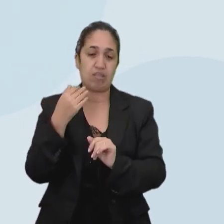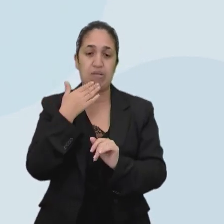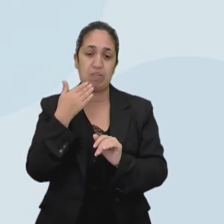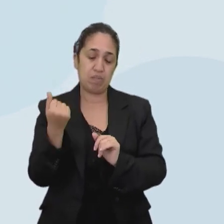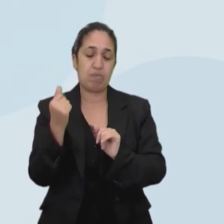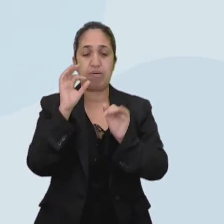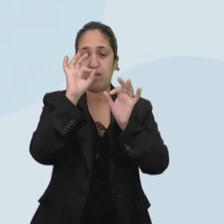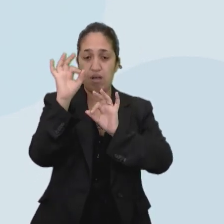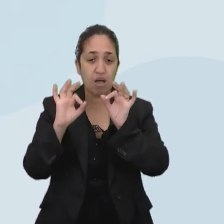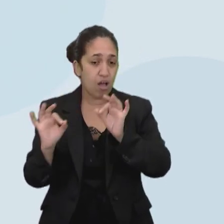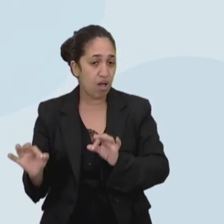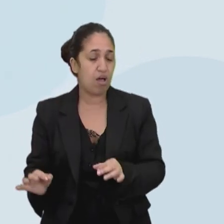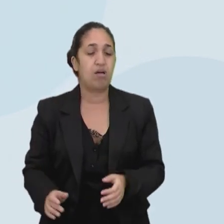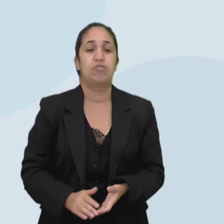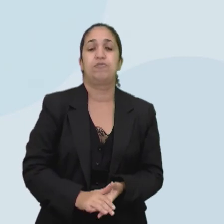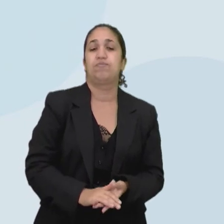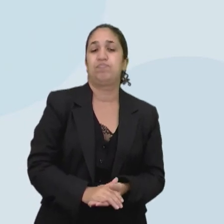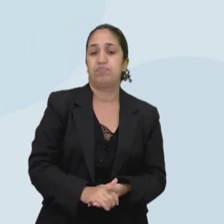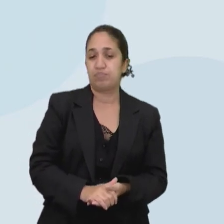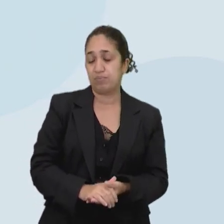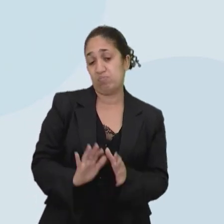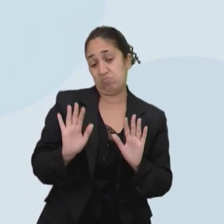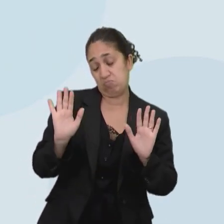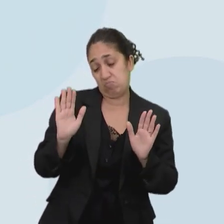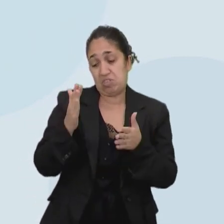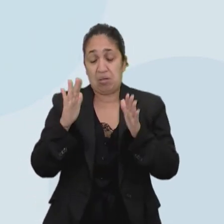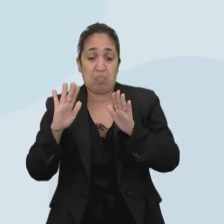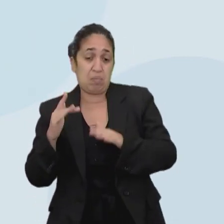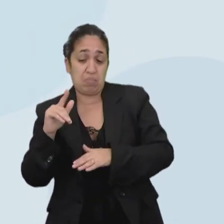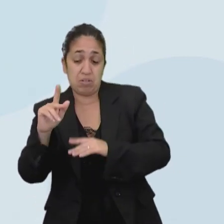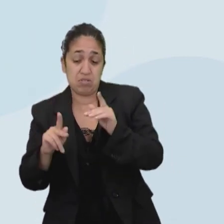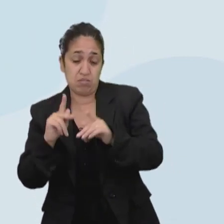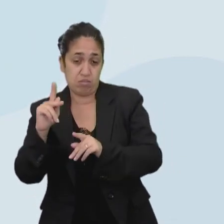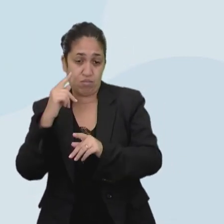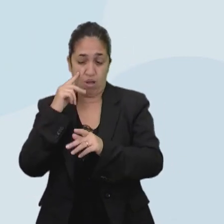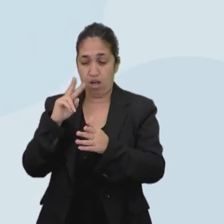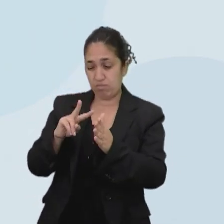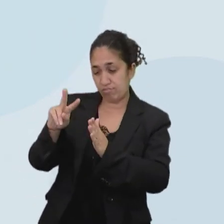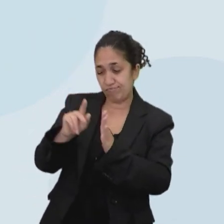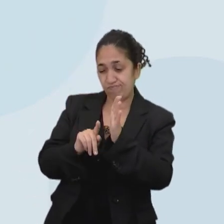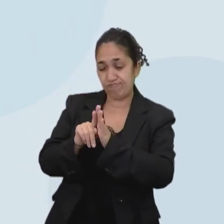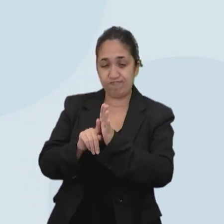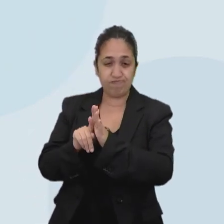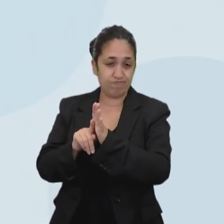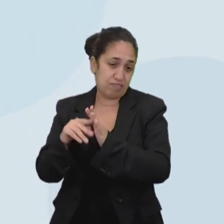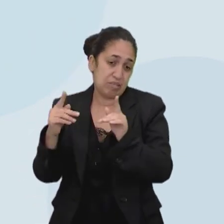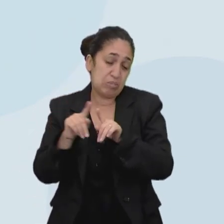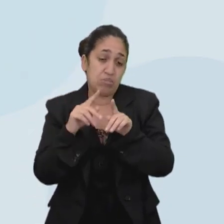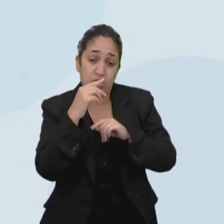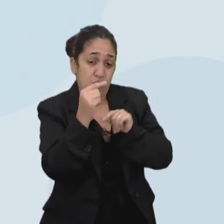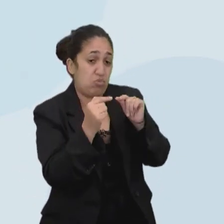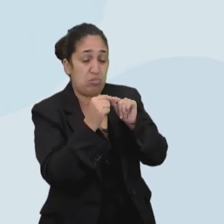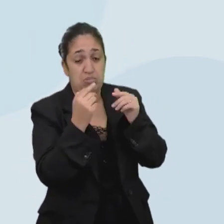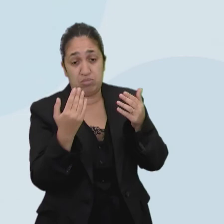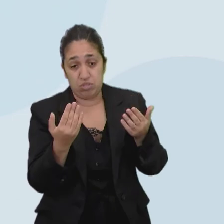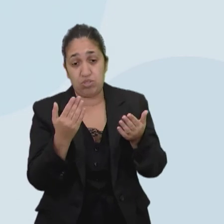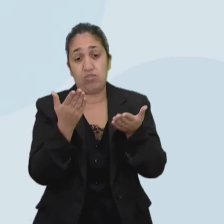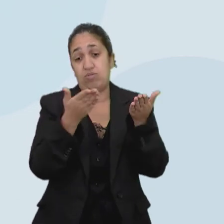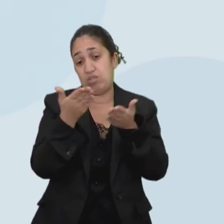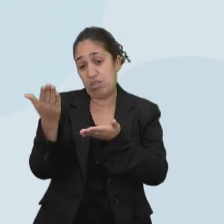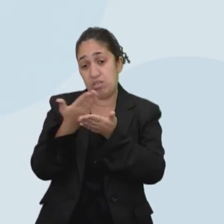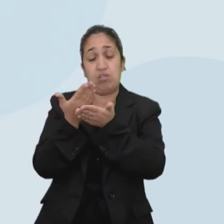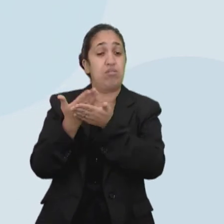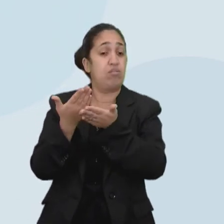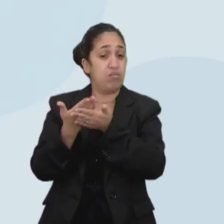padrão também. Lógico que tudo depende da população que está sendo estudado e o objetivo que você tem nesse